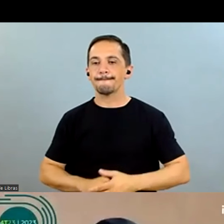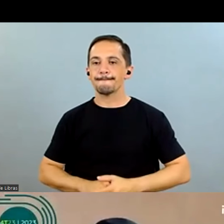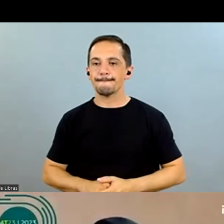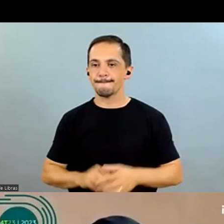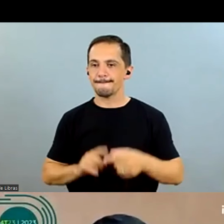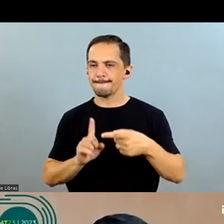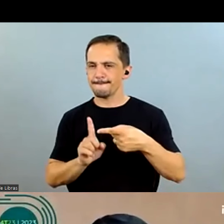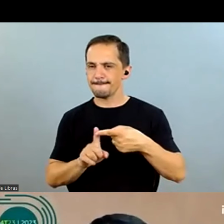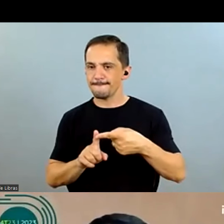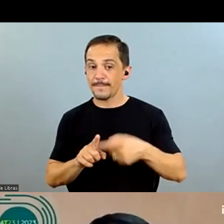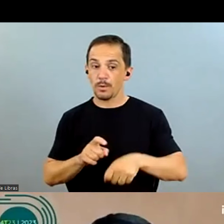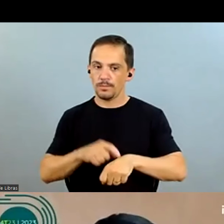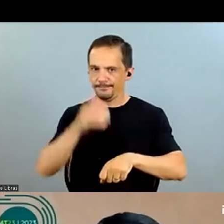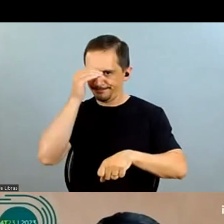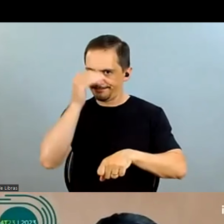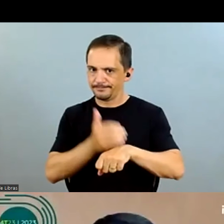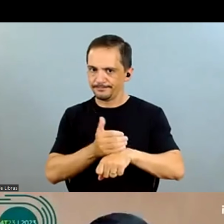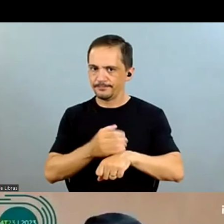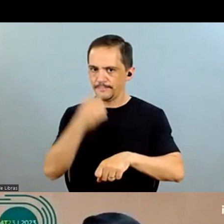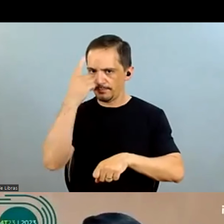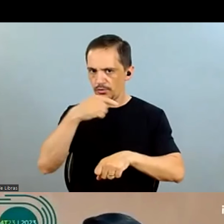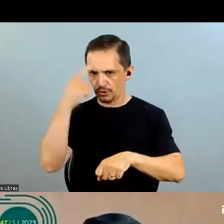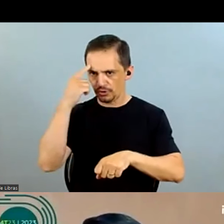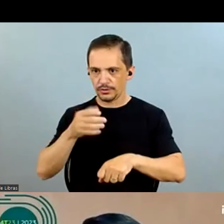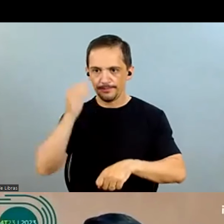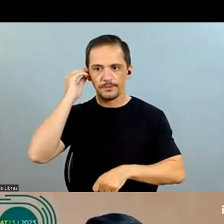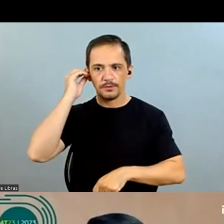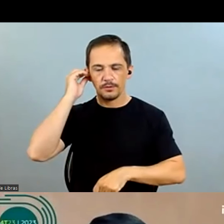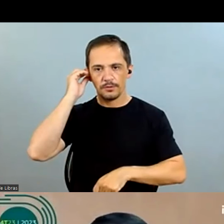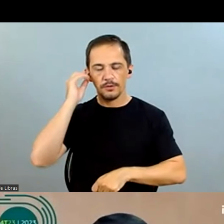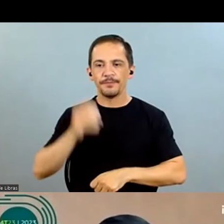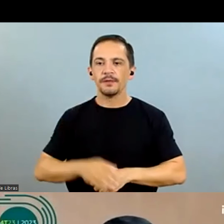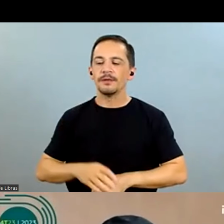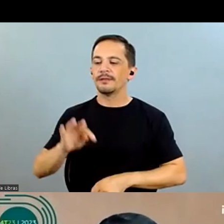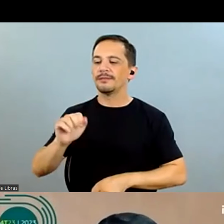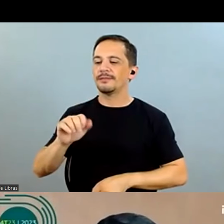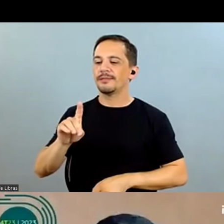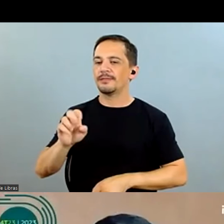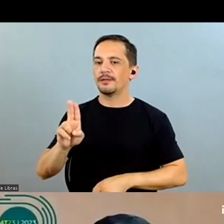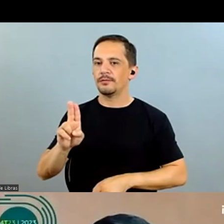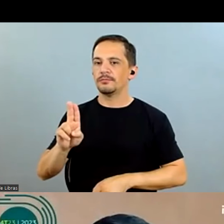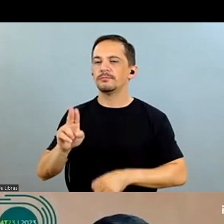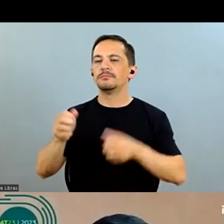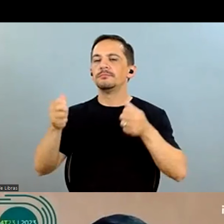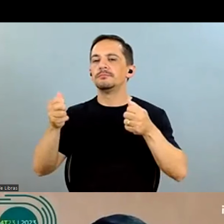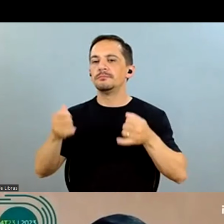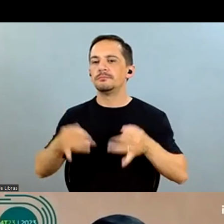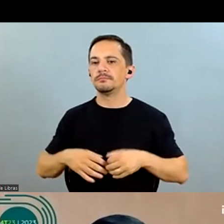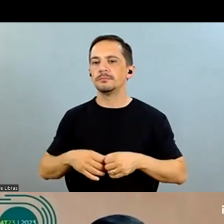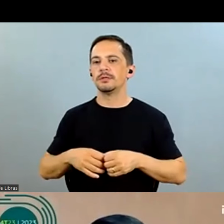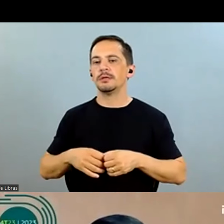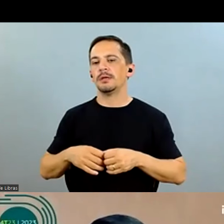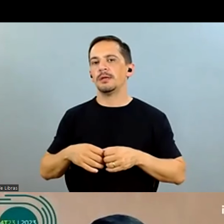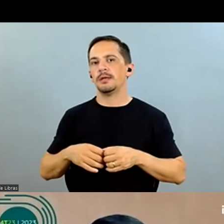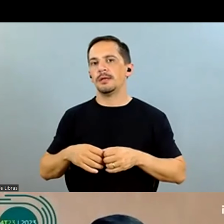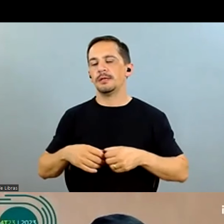pelo horário aqui pra gente encerrar já deu uma hora tá o o Tadeu eh tá perguntando fando aqui sobre as outras despesas receitas operacionais líquidas que foi